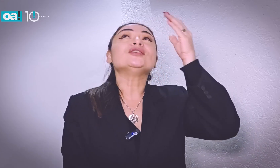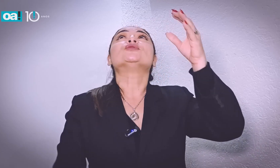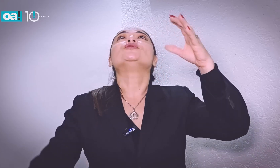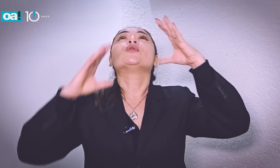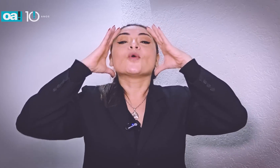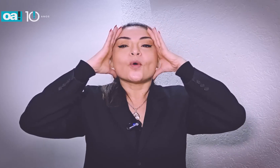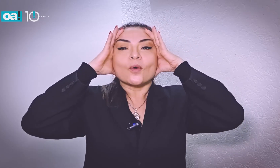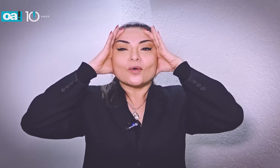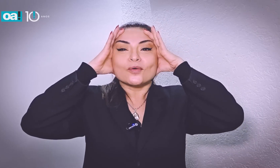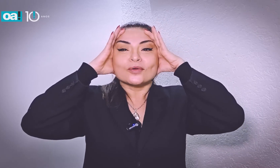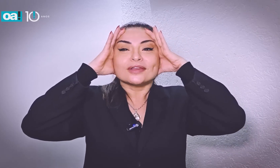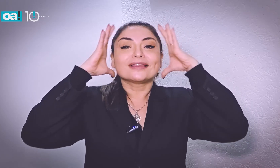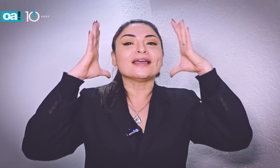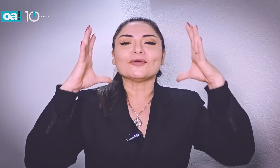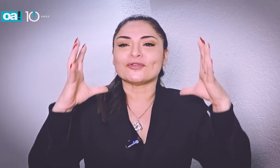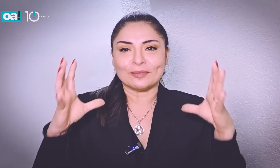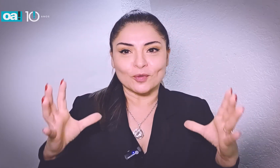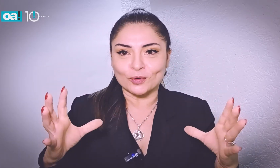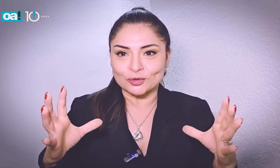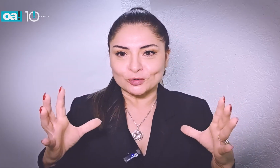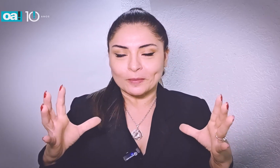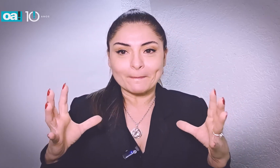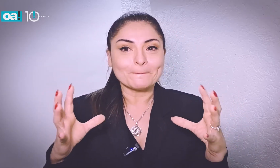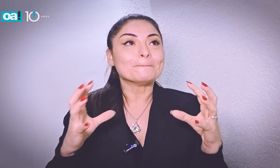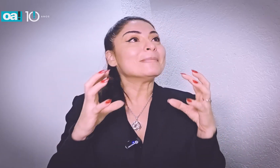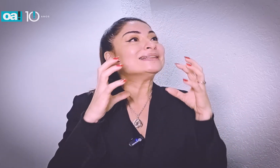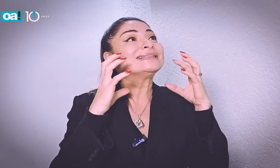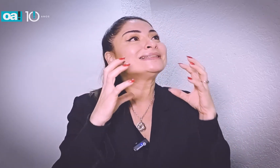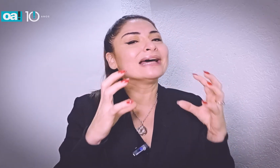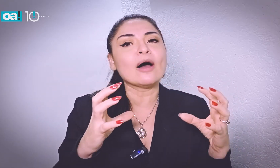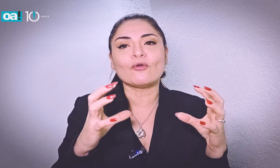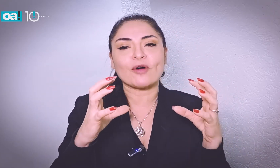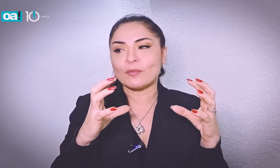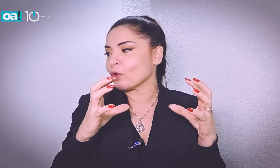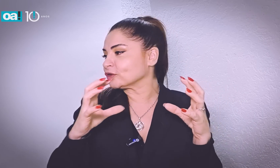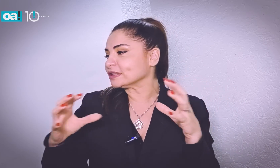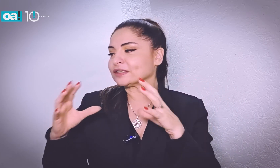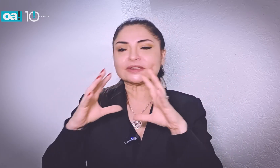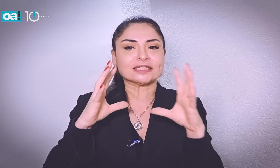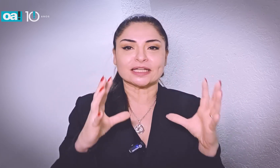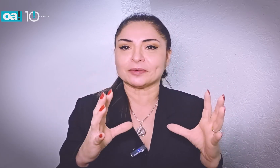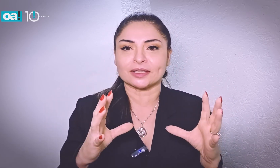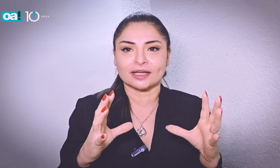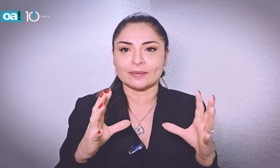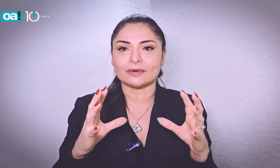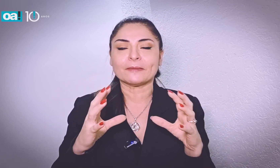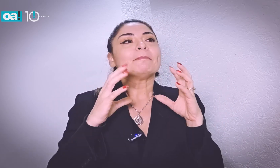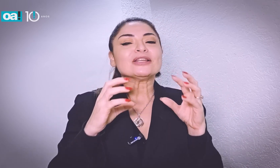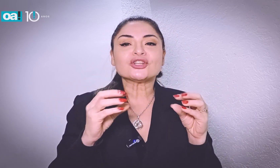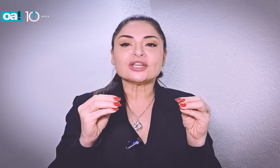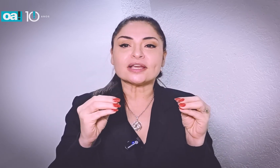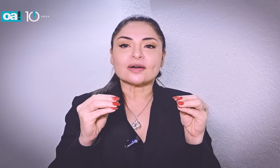Gente, isso ficou tão famoso, mas tão famoso, eu não sei se vocês se lembram daquela